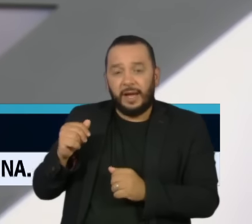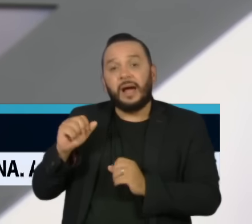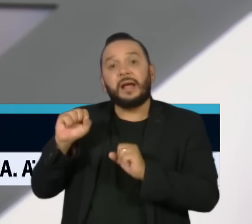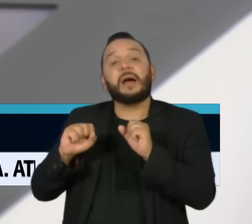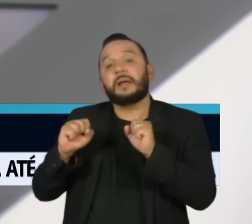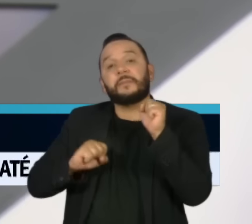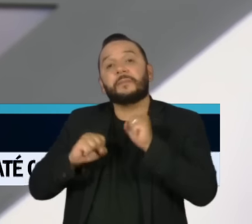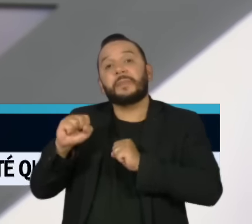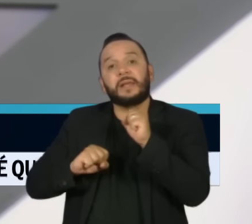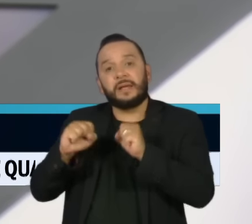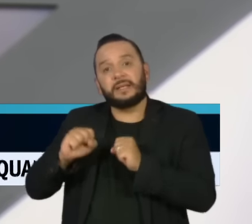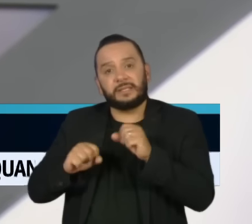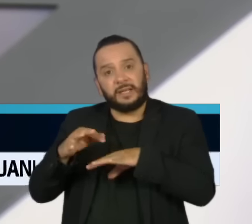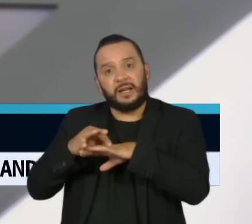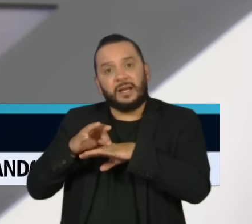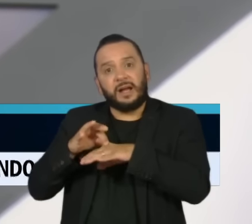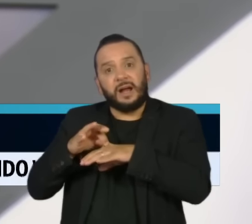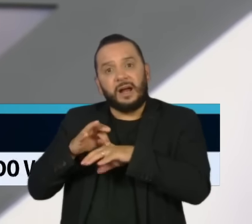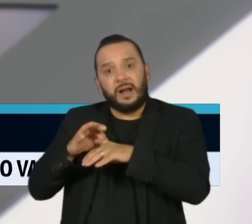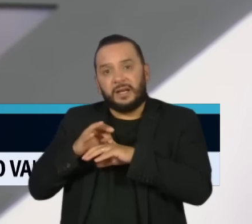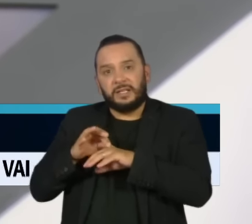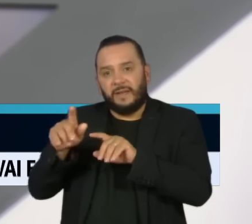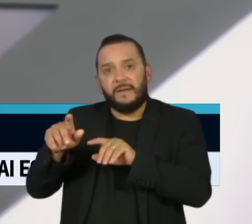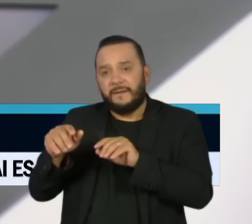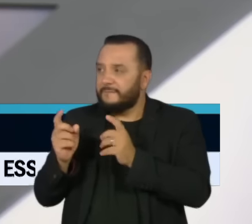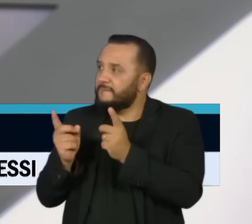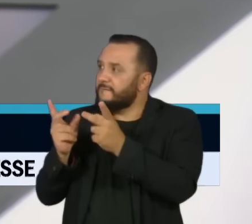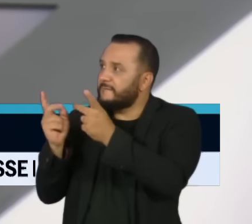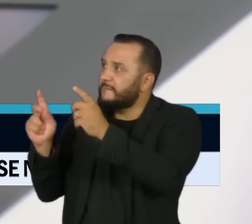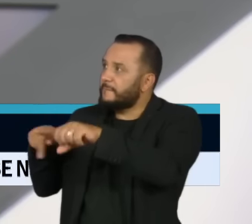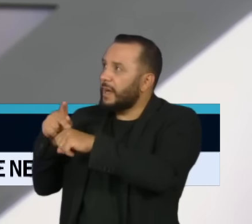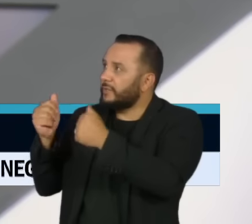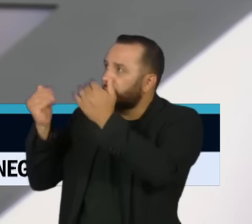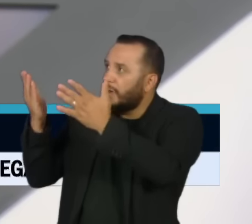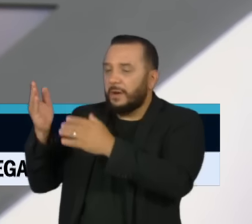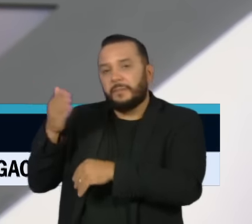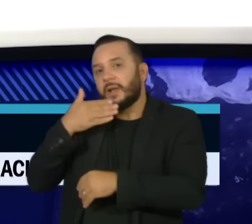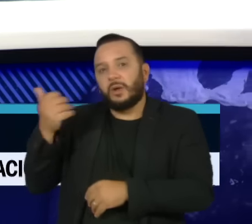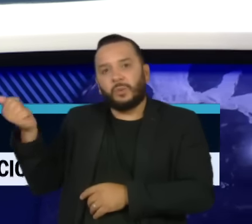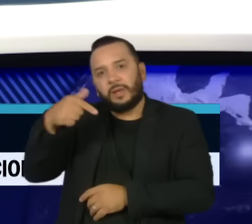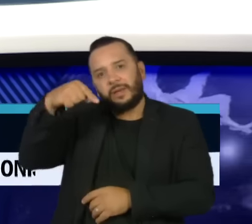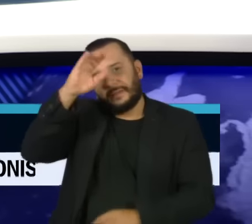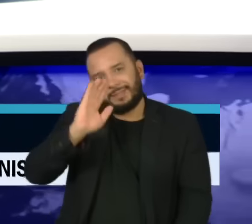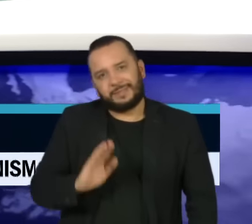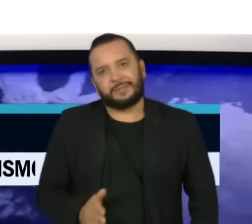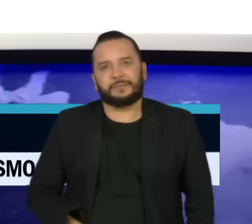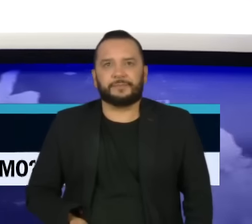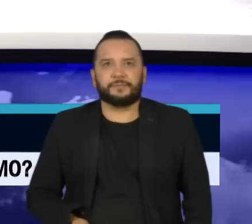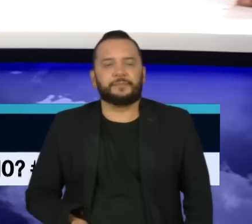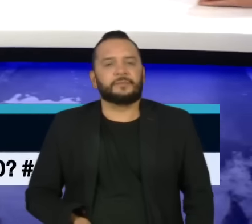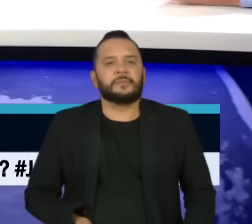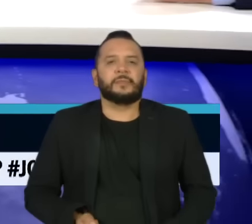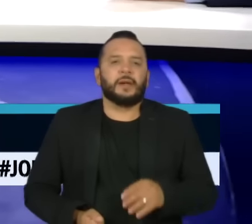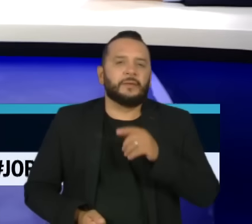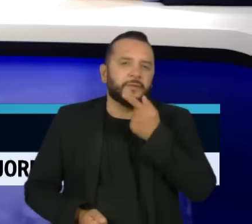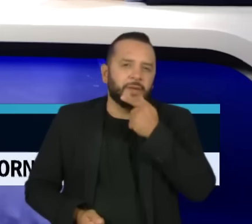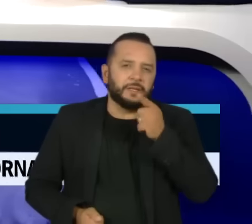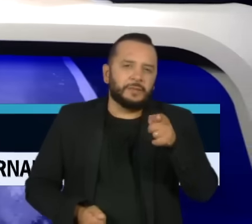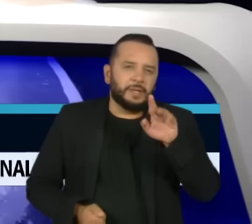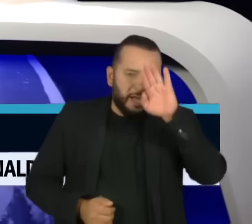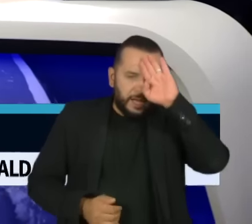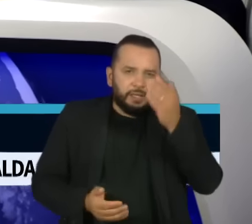a proteína, né, a carne, os alimentos vão preferir exportar do que vender no mercado brasileiro. Fila, você vislumbra algum alento no